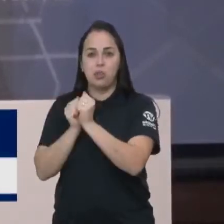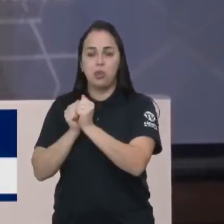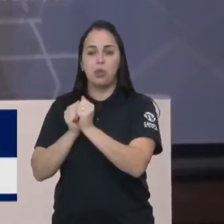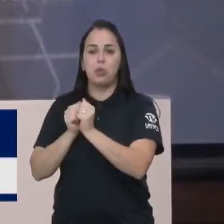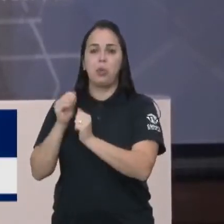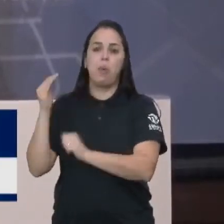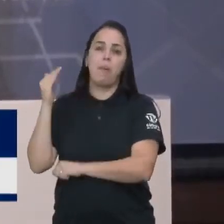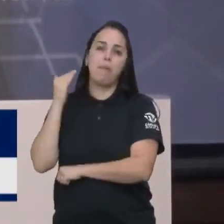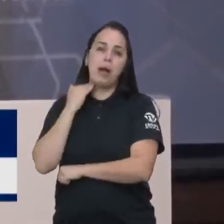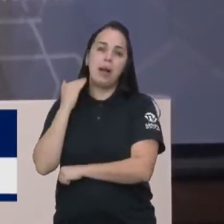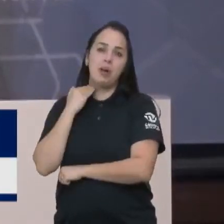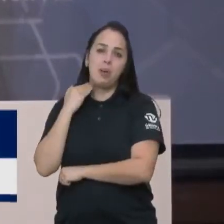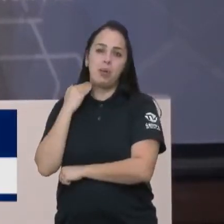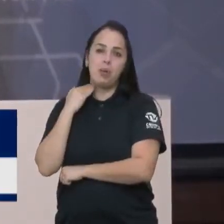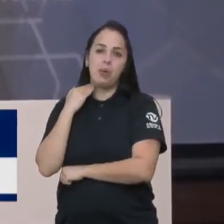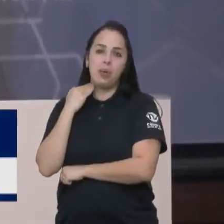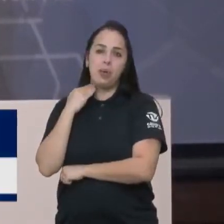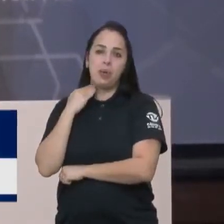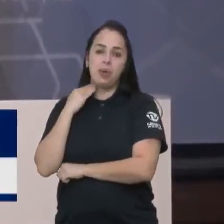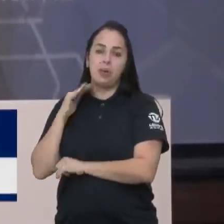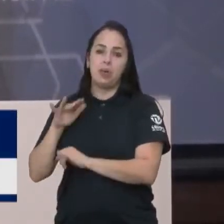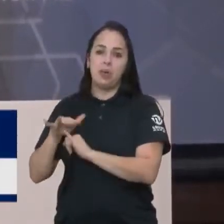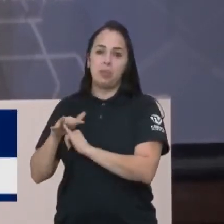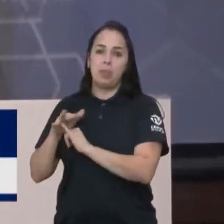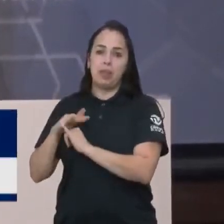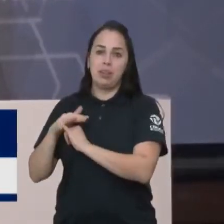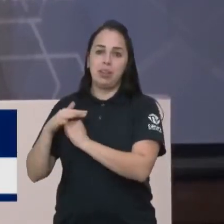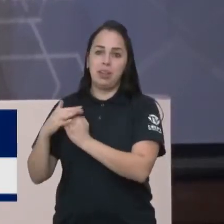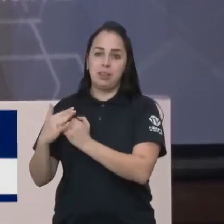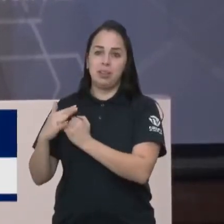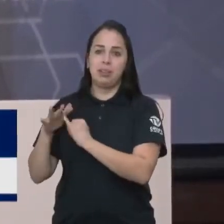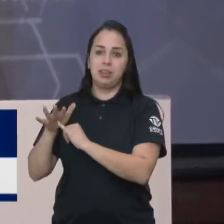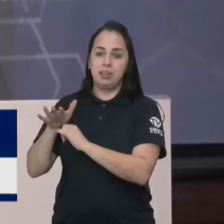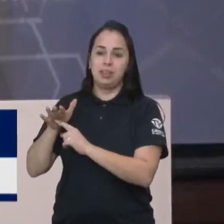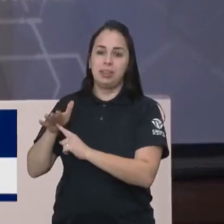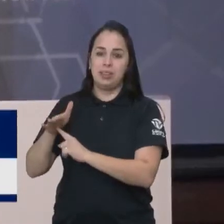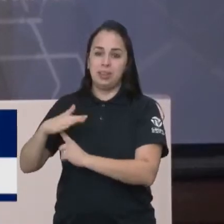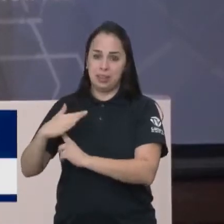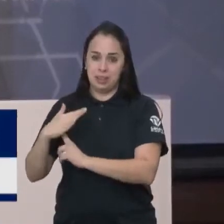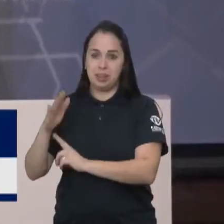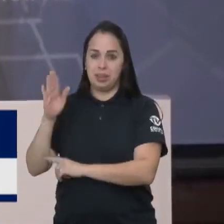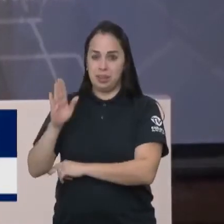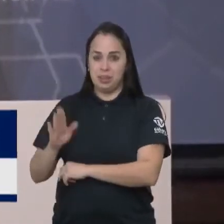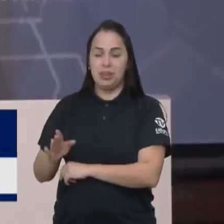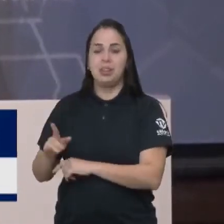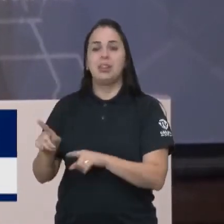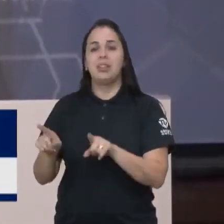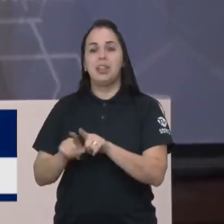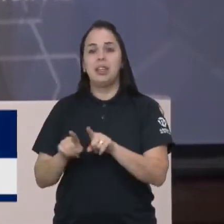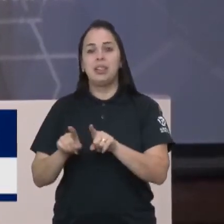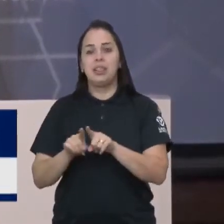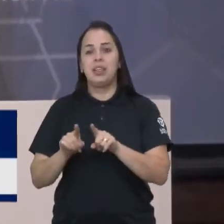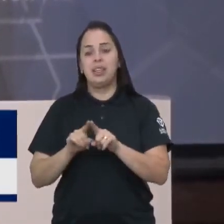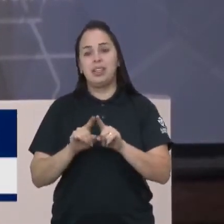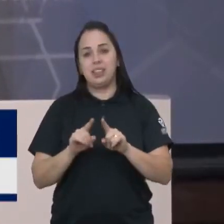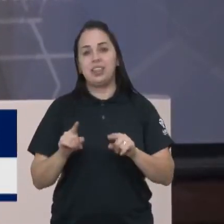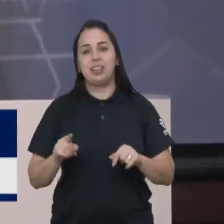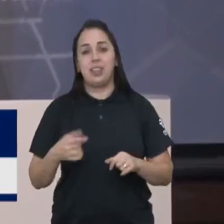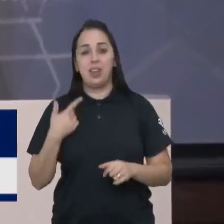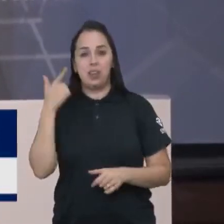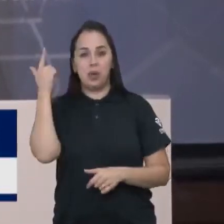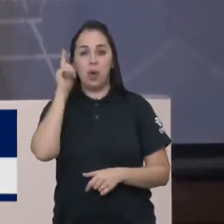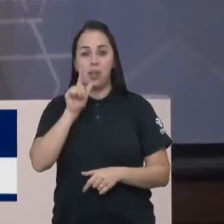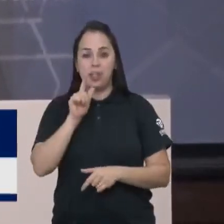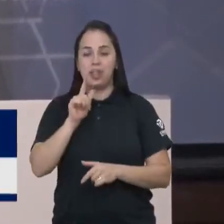Econômico, nomeados pelo Banco Central do Brasil, assegurando o acréscimo das glebas ao nosso parque, atingindo o volume